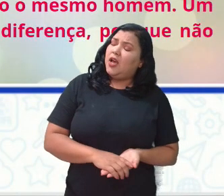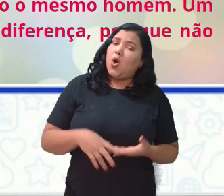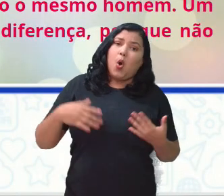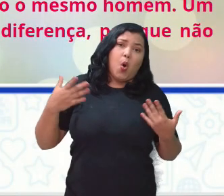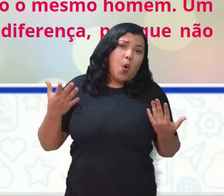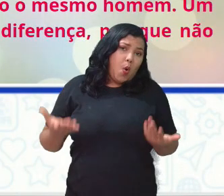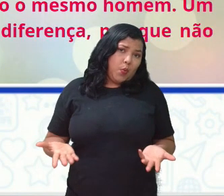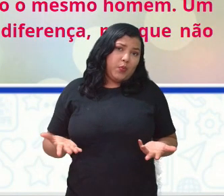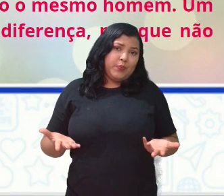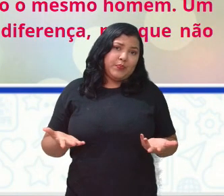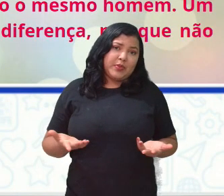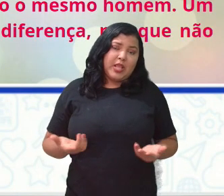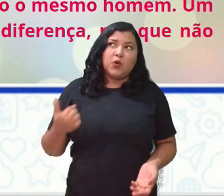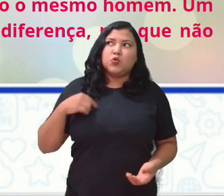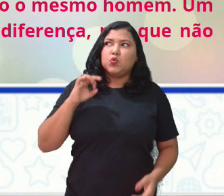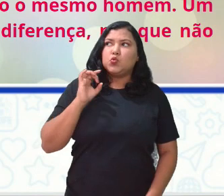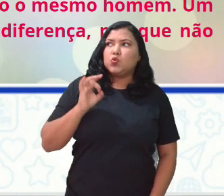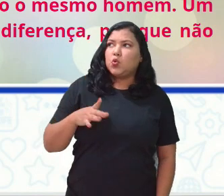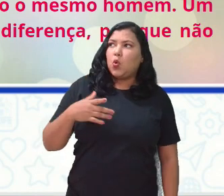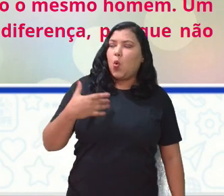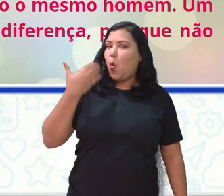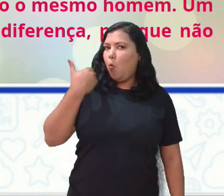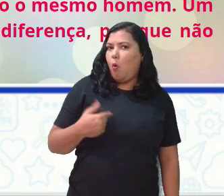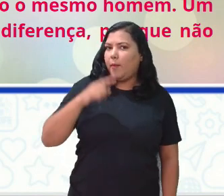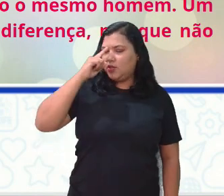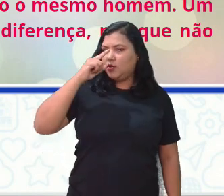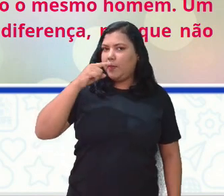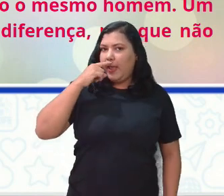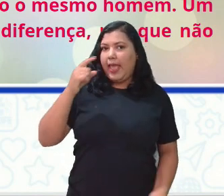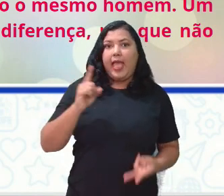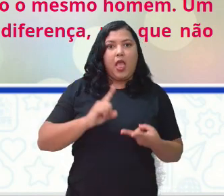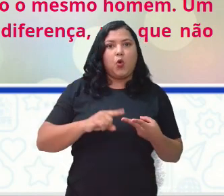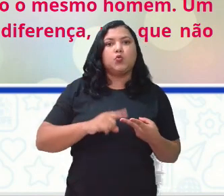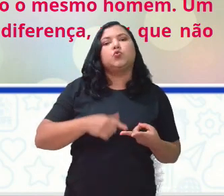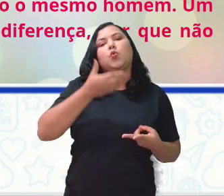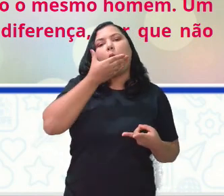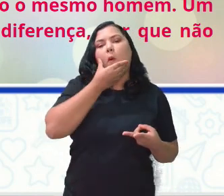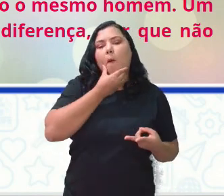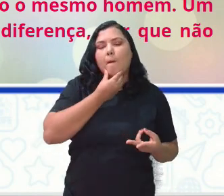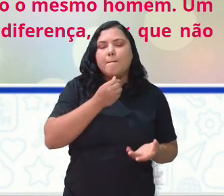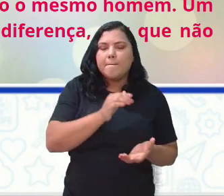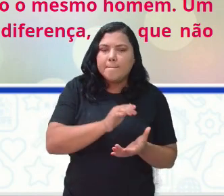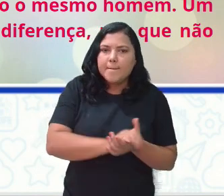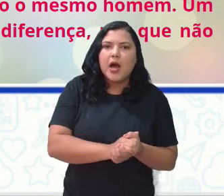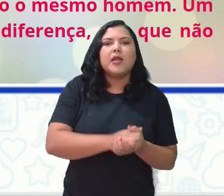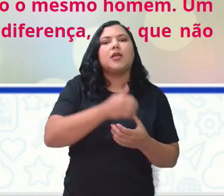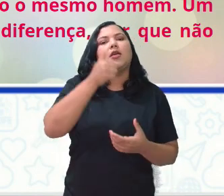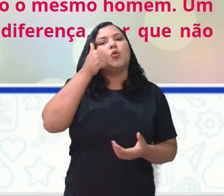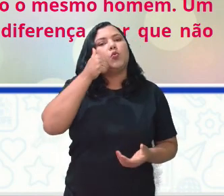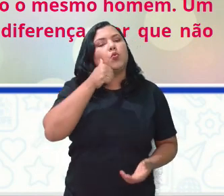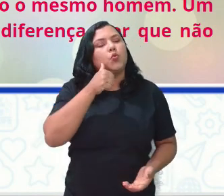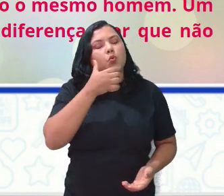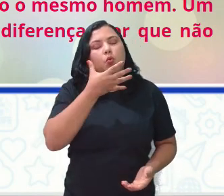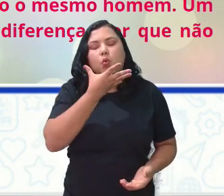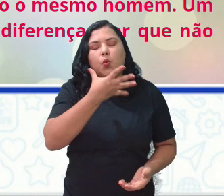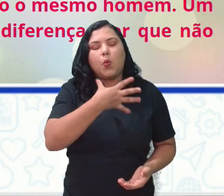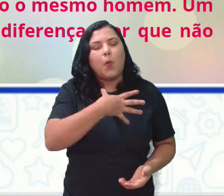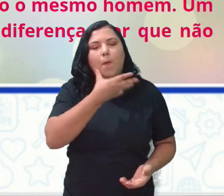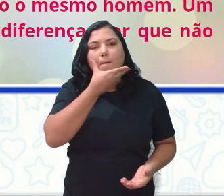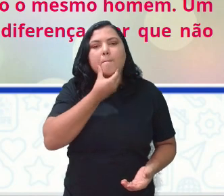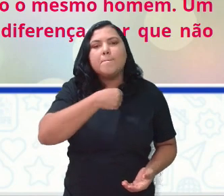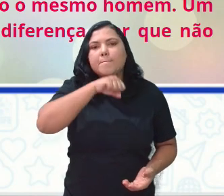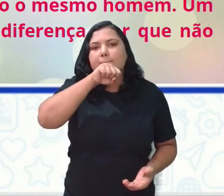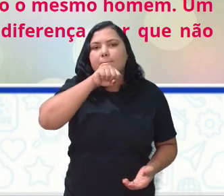que ele não é só um homem de nariz postiço. Ele continua sendo pai, continua sendo marido, continua sendo um